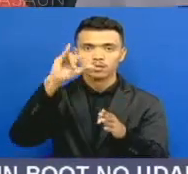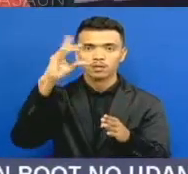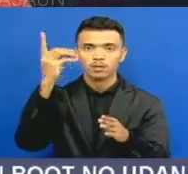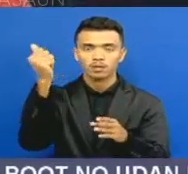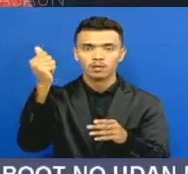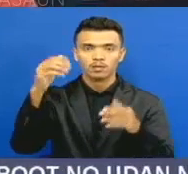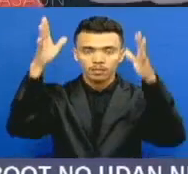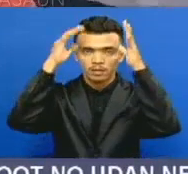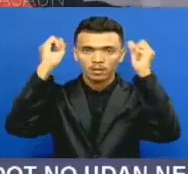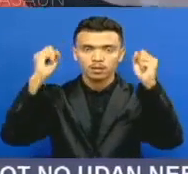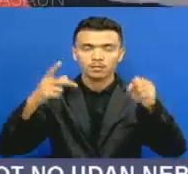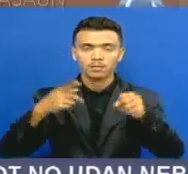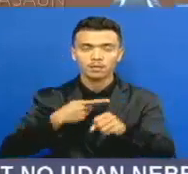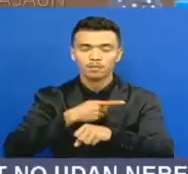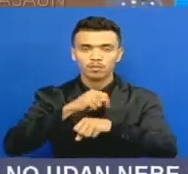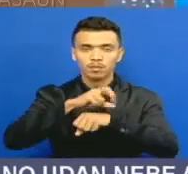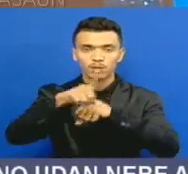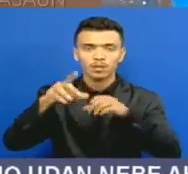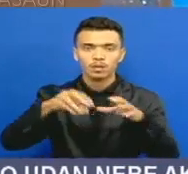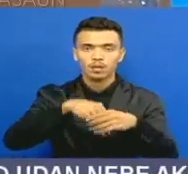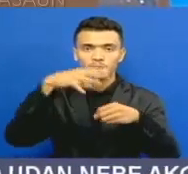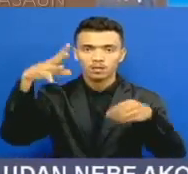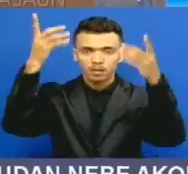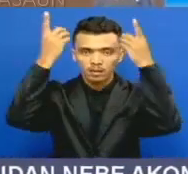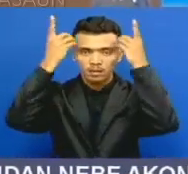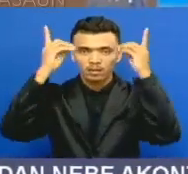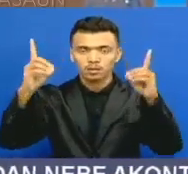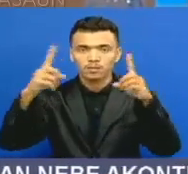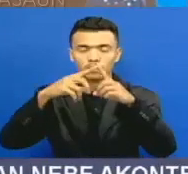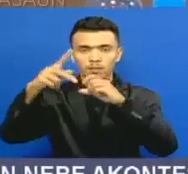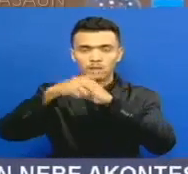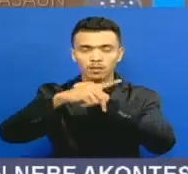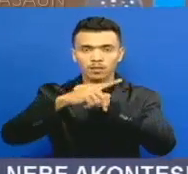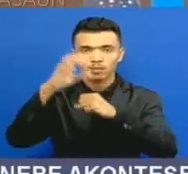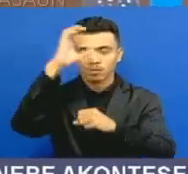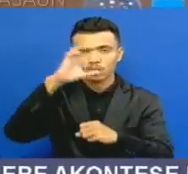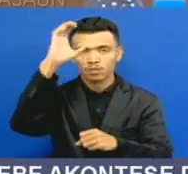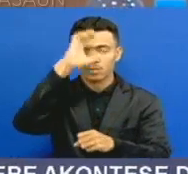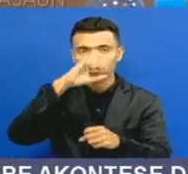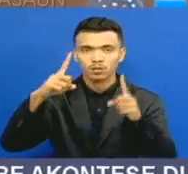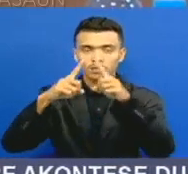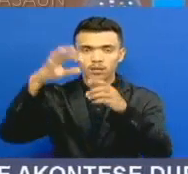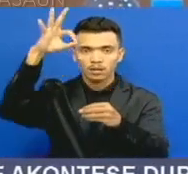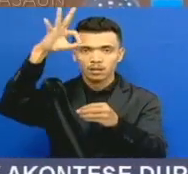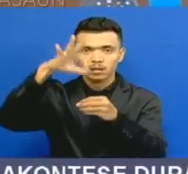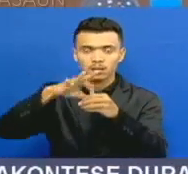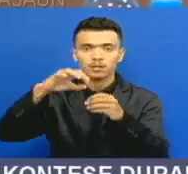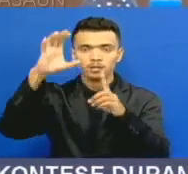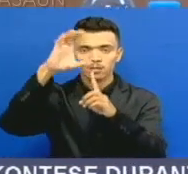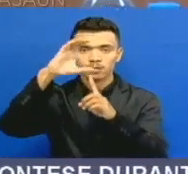presidente Parlamento Nacional, hasai ona despaisu ida ba líder bancada sir atu buka consensus ba eleição comissário